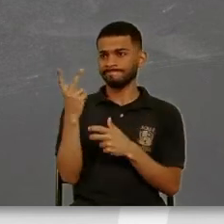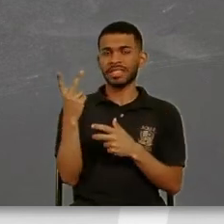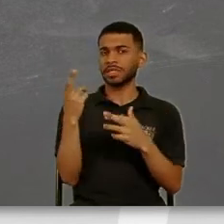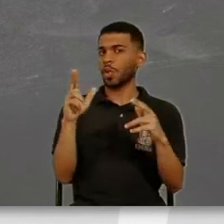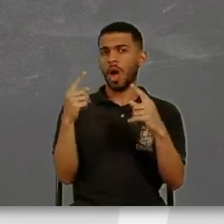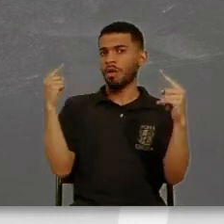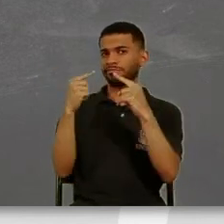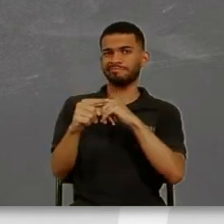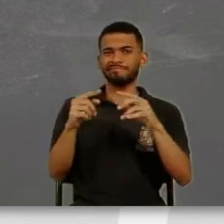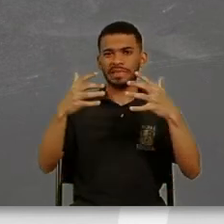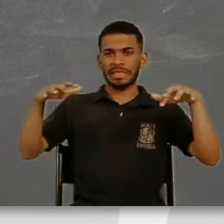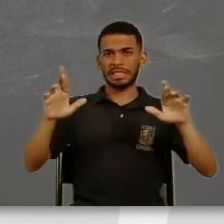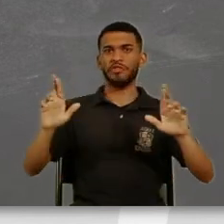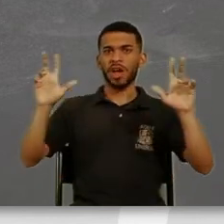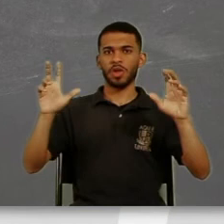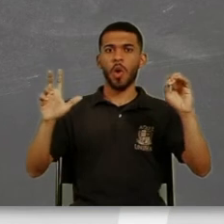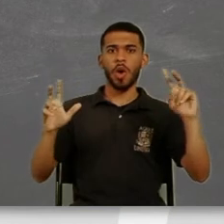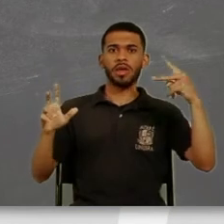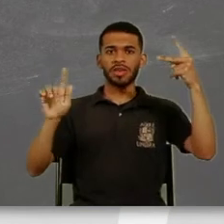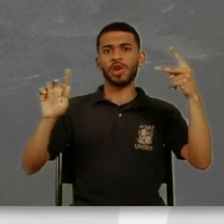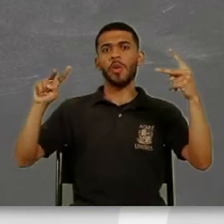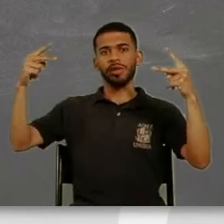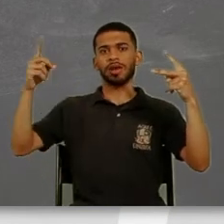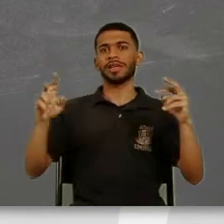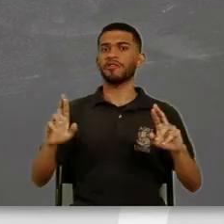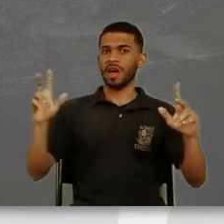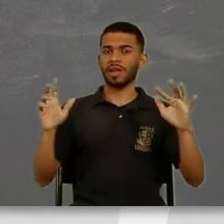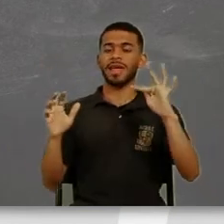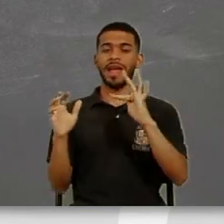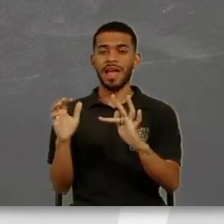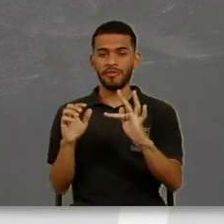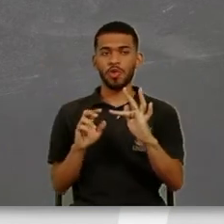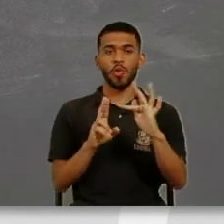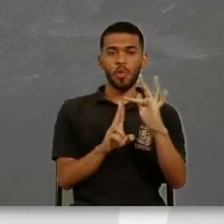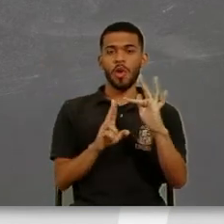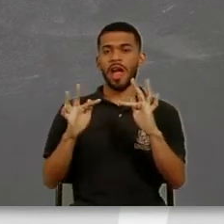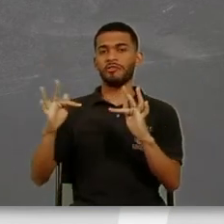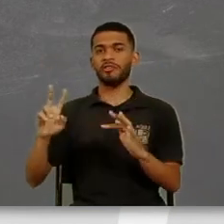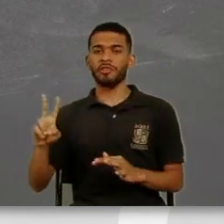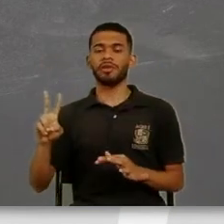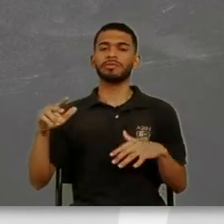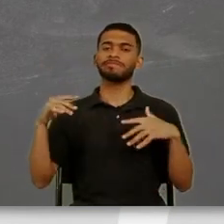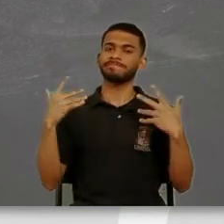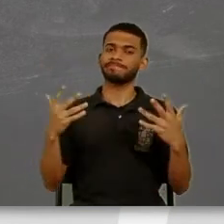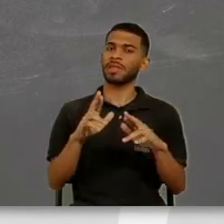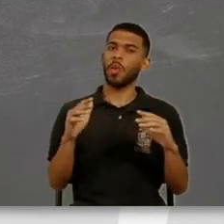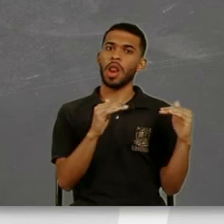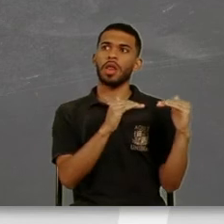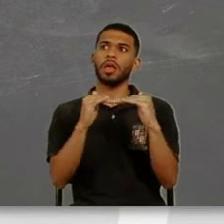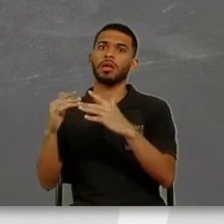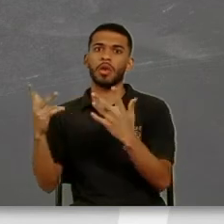iguais, que u ao quadrado mais v ao quadrado vai ser diferente de f de u mais f de v, então não é linear